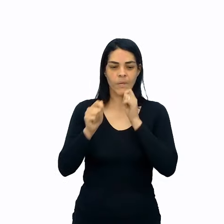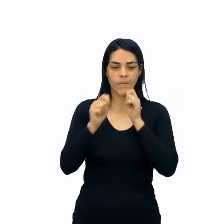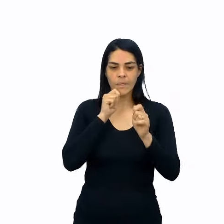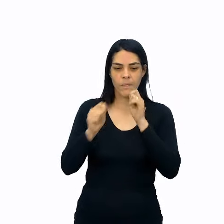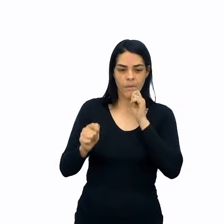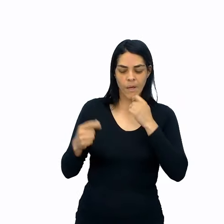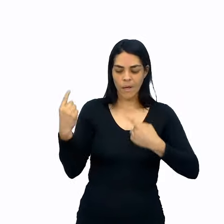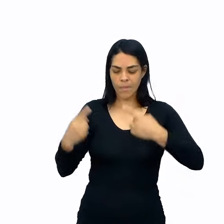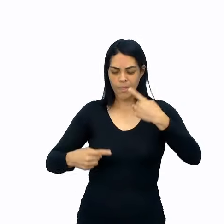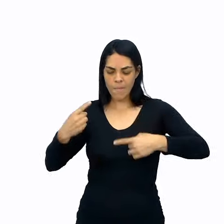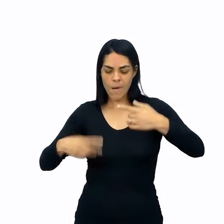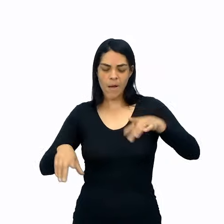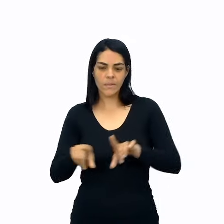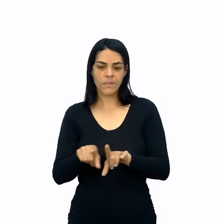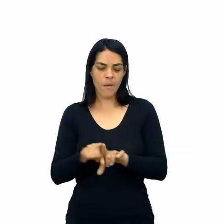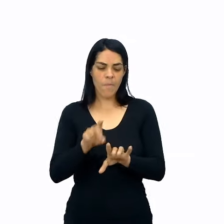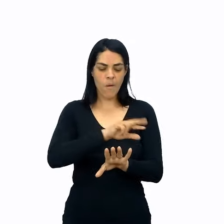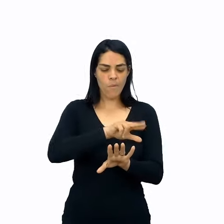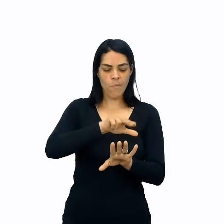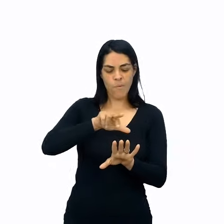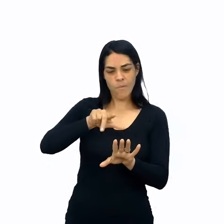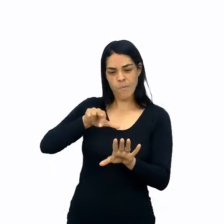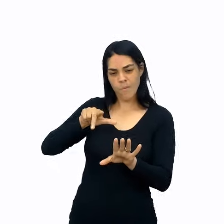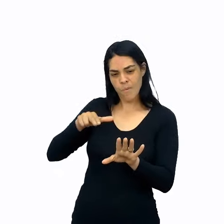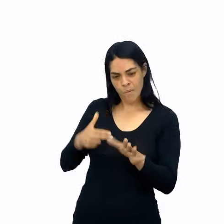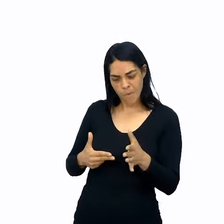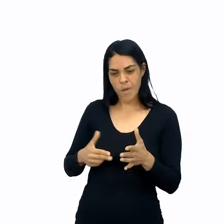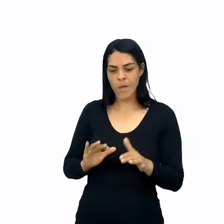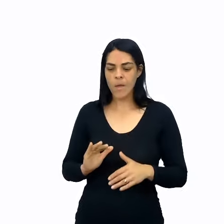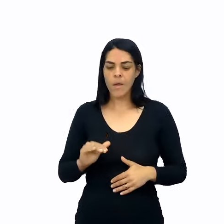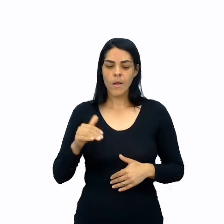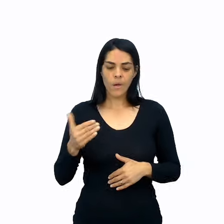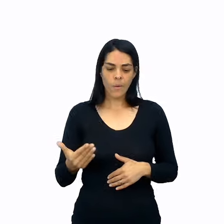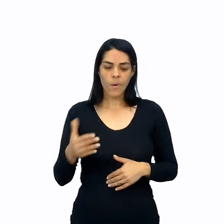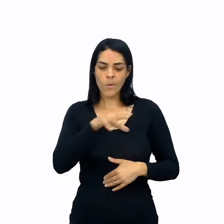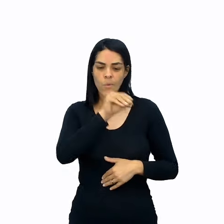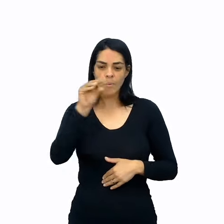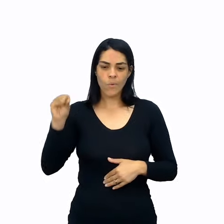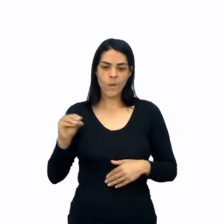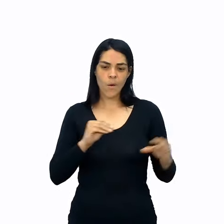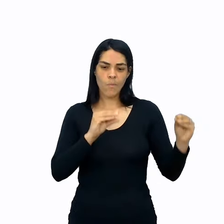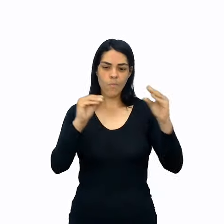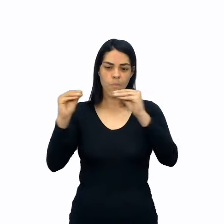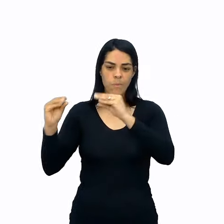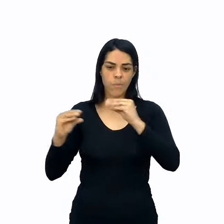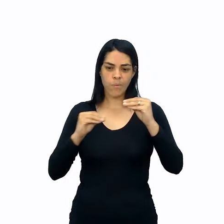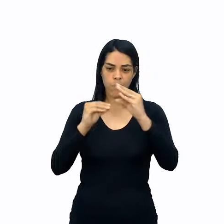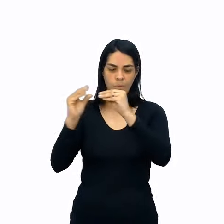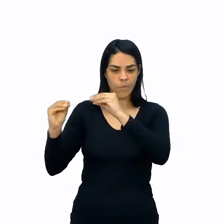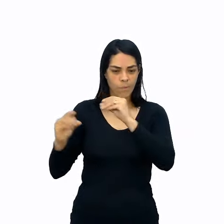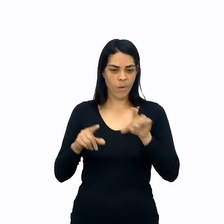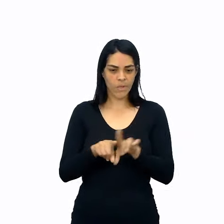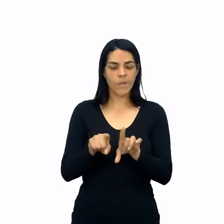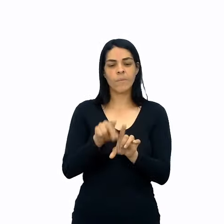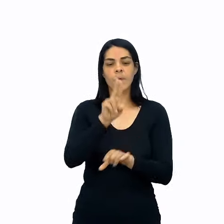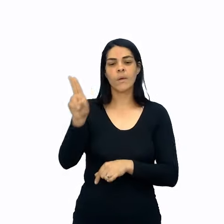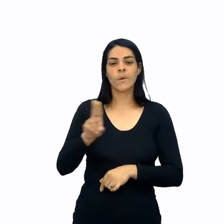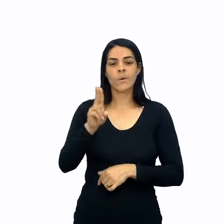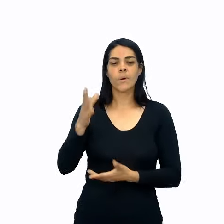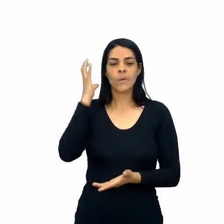debates também, né? Resenhas também quando são oralizadas, bem como também aquele uso do